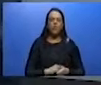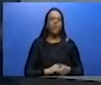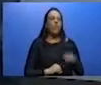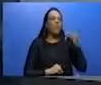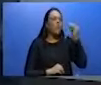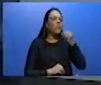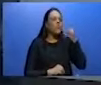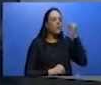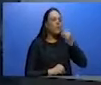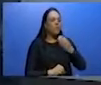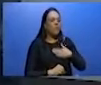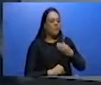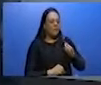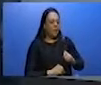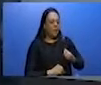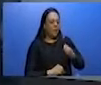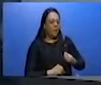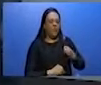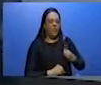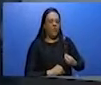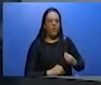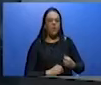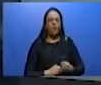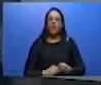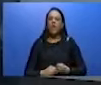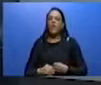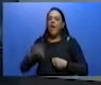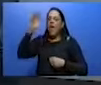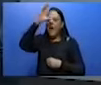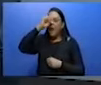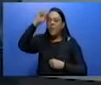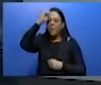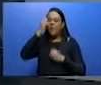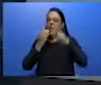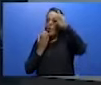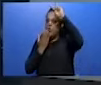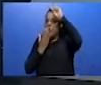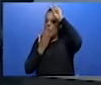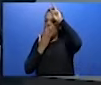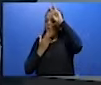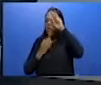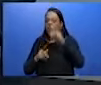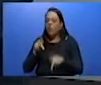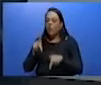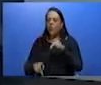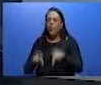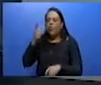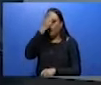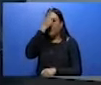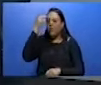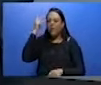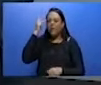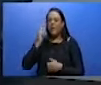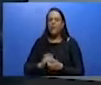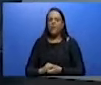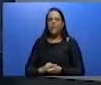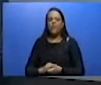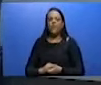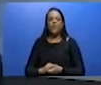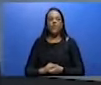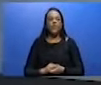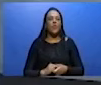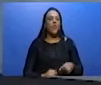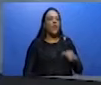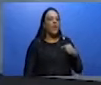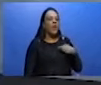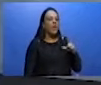nós estamos falando dos indígenas, dos povos que aqui moravam, dos nativos do Brasil, e eu tive a oportunidade de ir